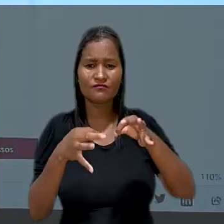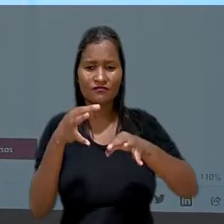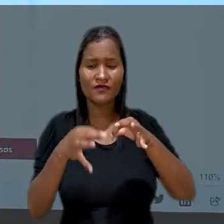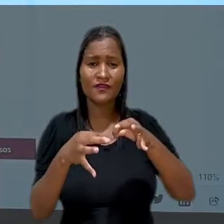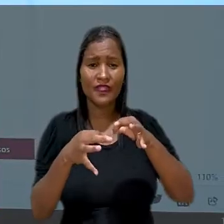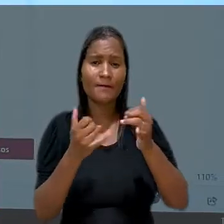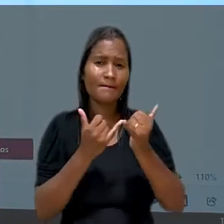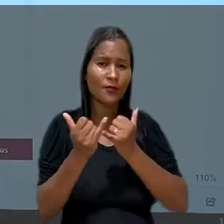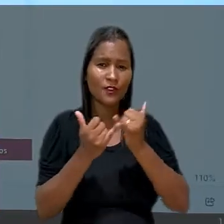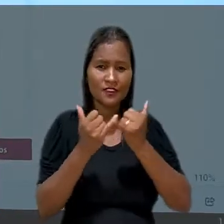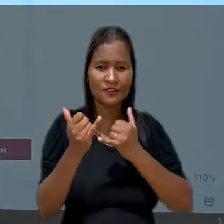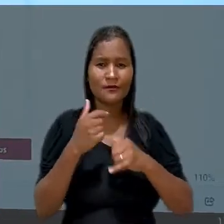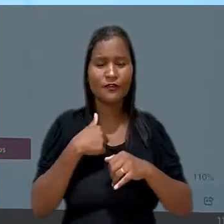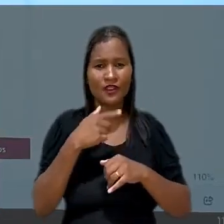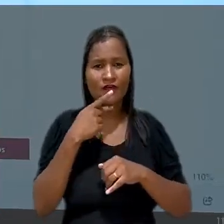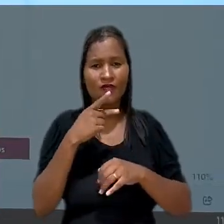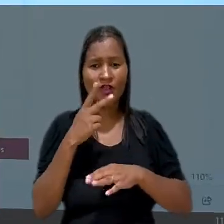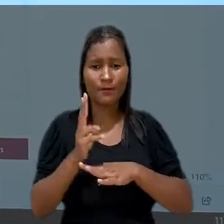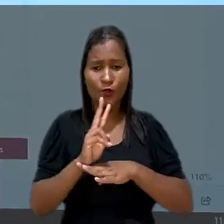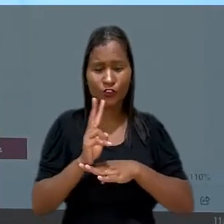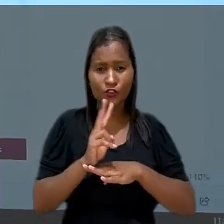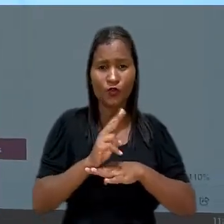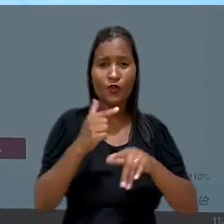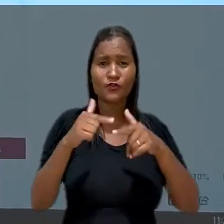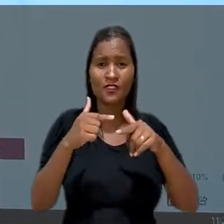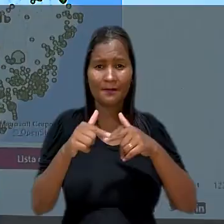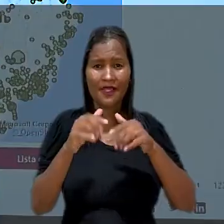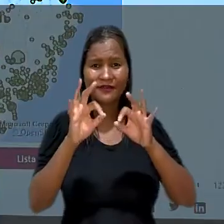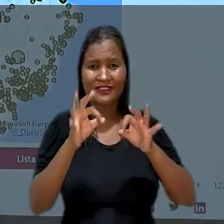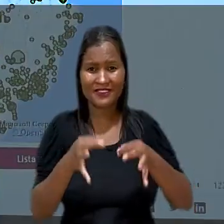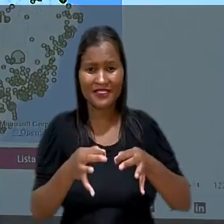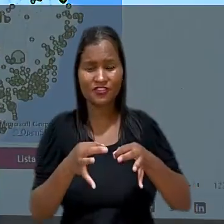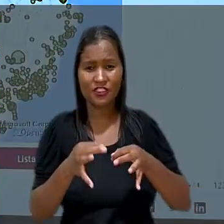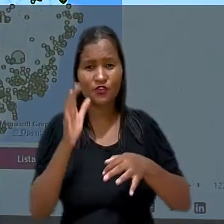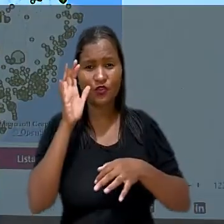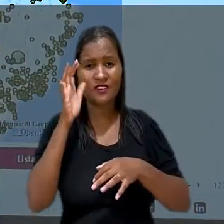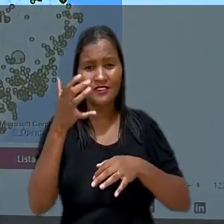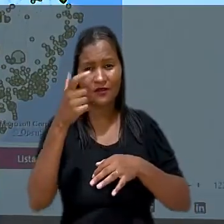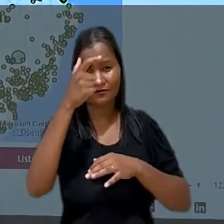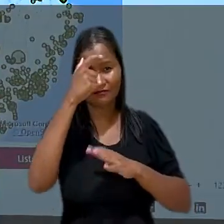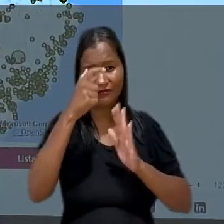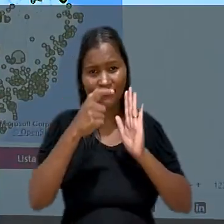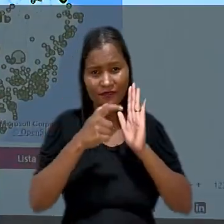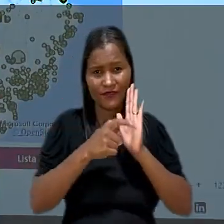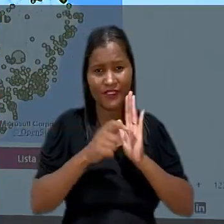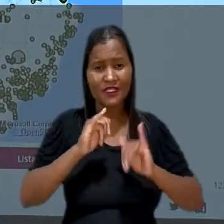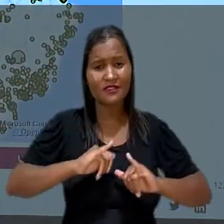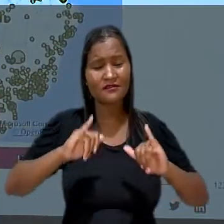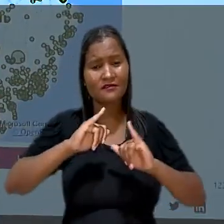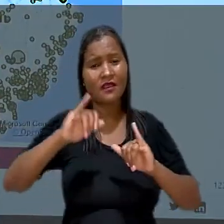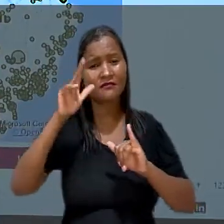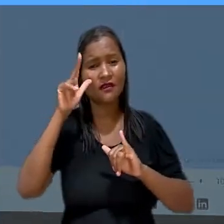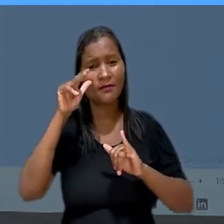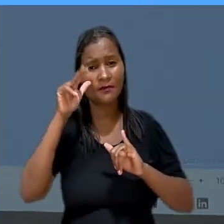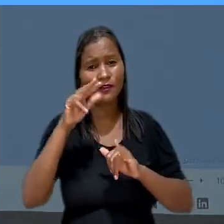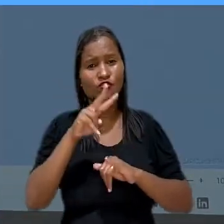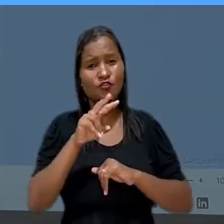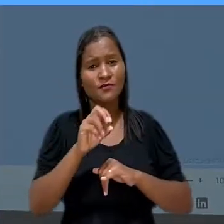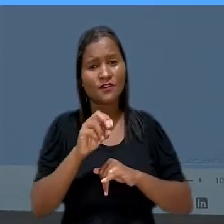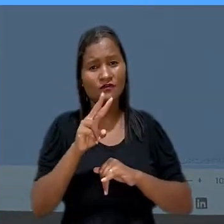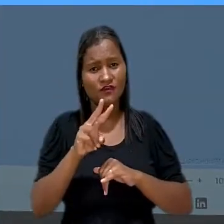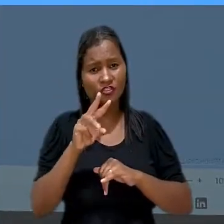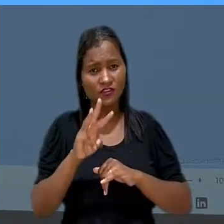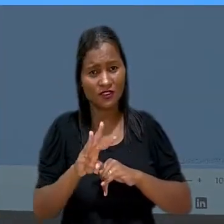de exemplo, destaco o Monitor do Trabalho Decente, solução de inteligência artificial lançada em abril de 2023, fruto